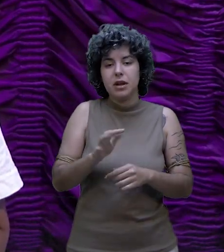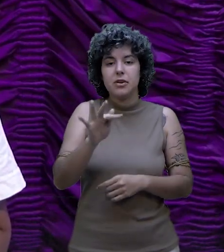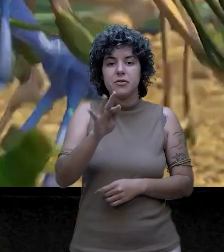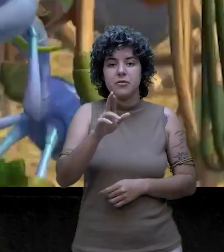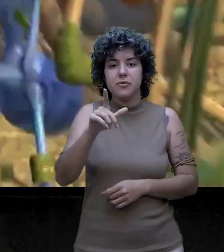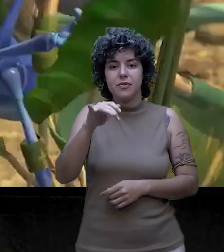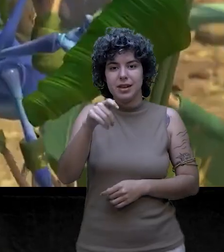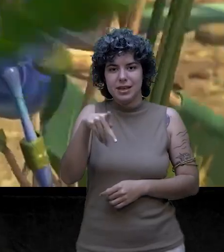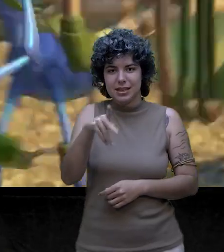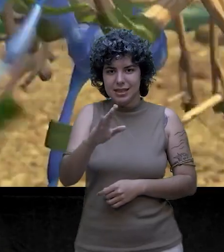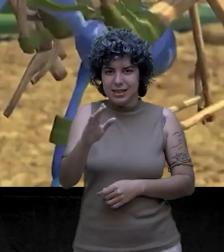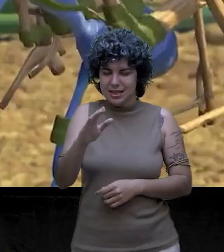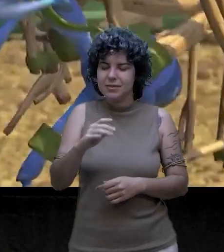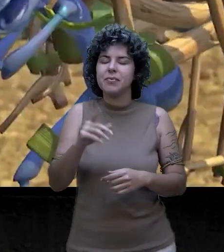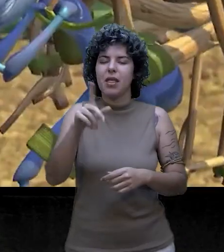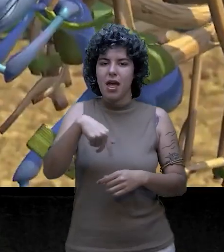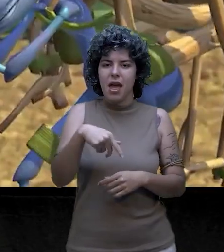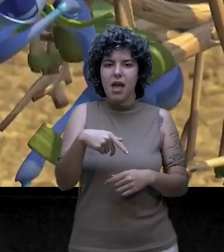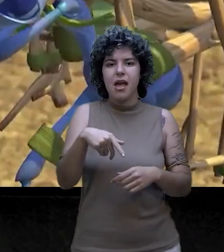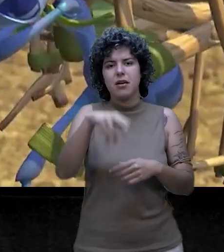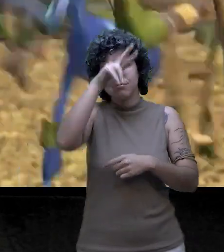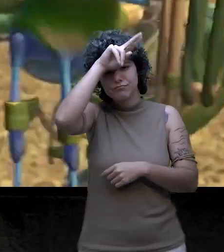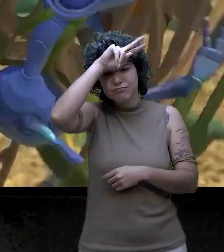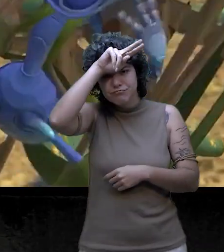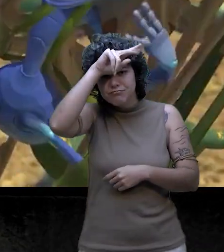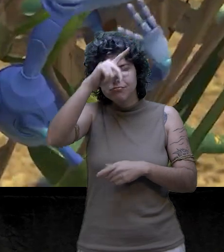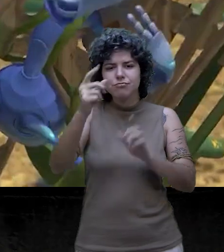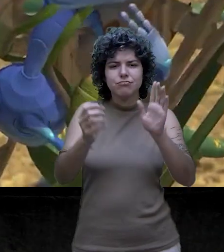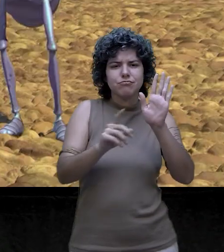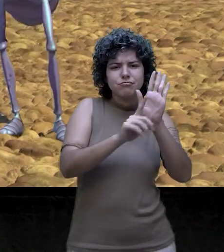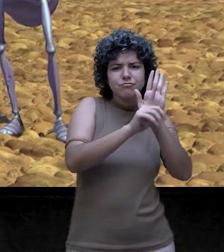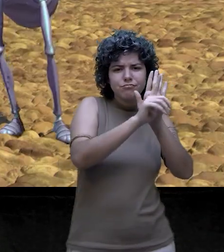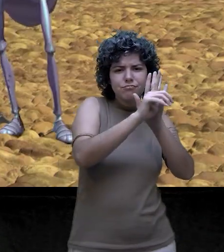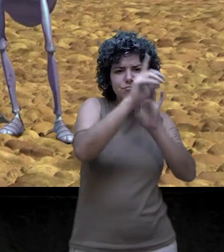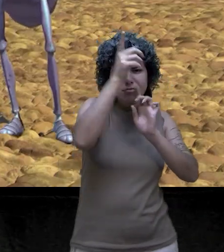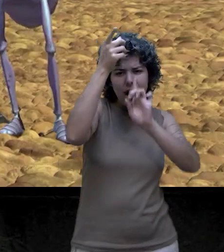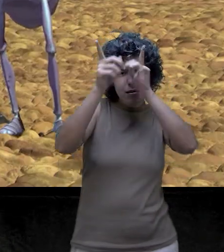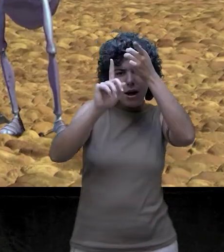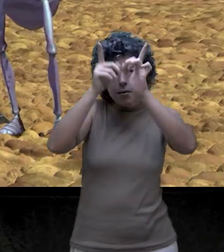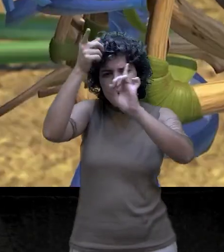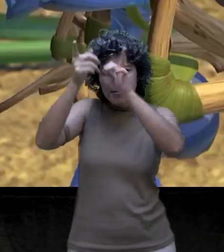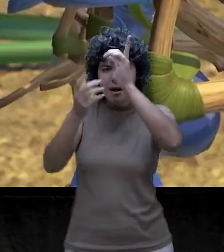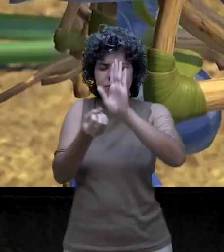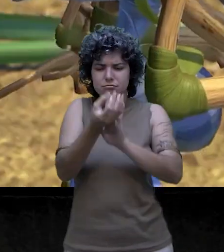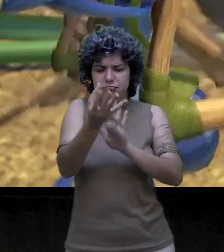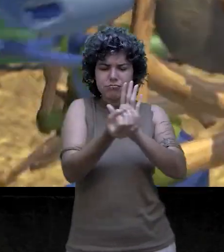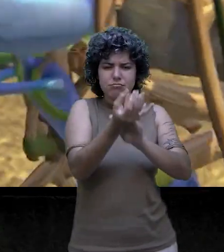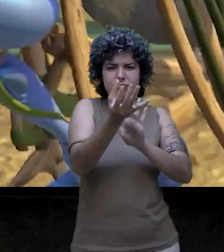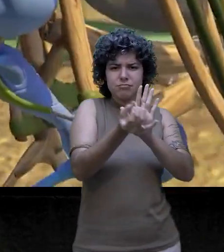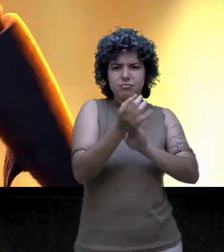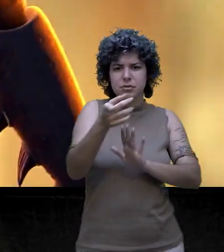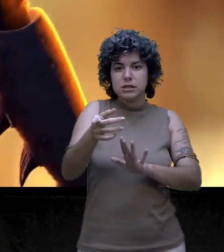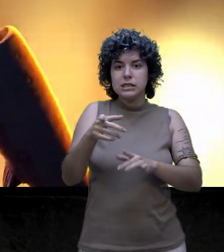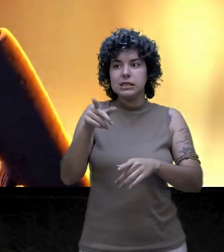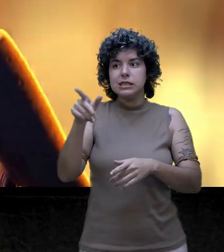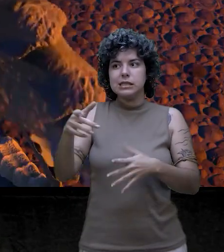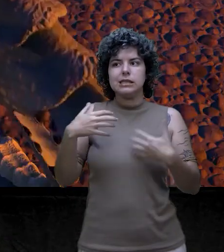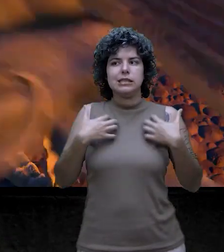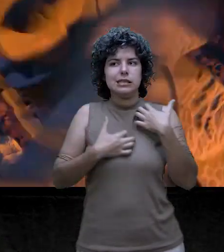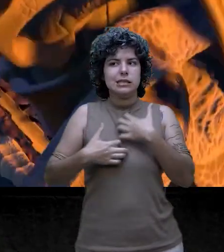formiga inventora que ela tá incomodada ali com a exploração dos gafanhotos, liderados pelo ganancioso Hopper.